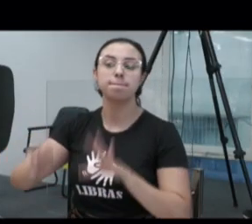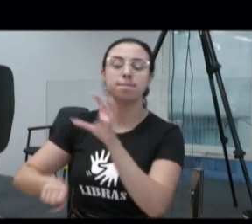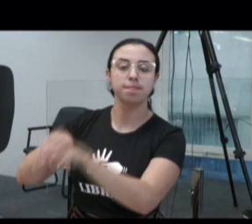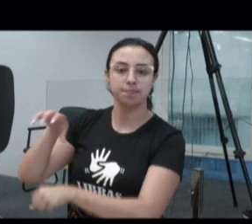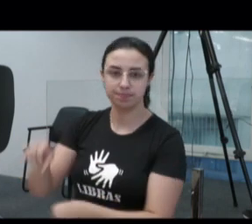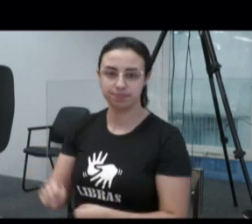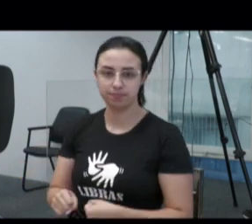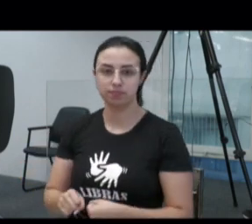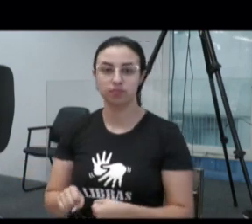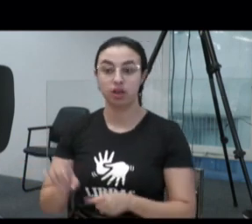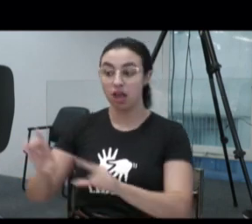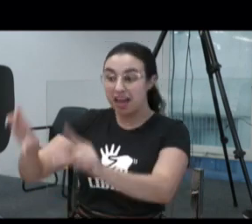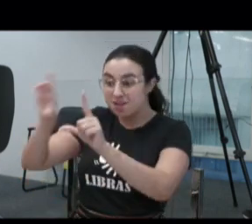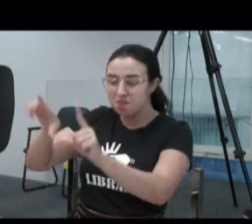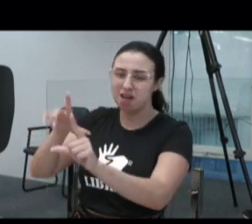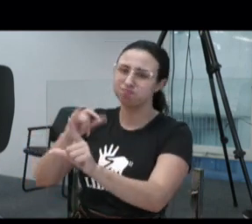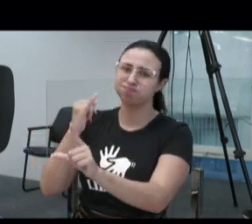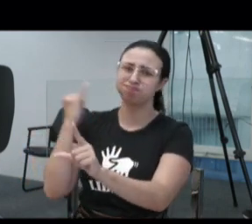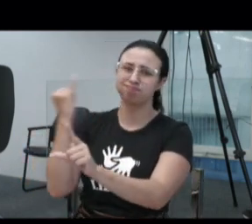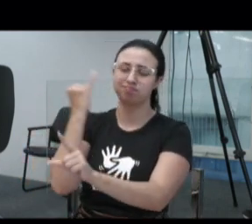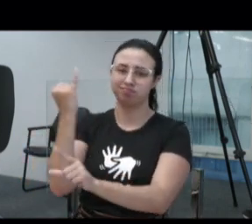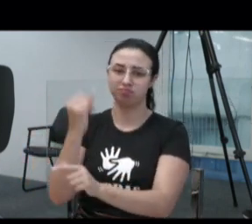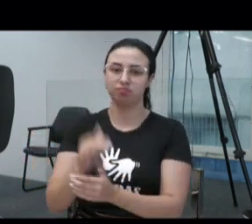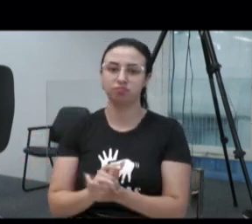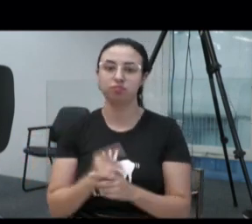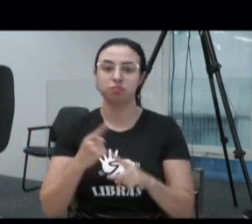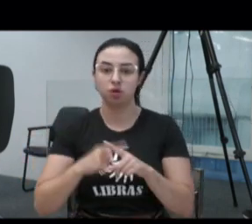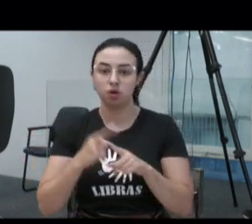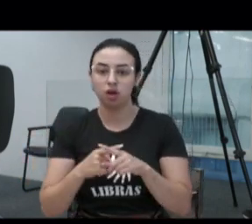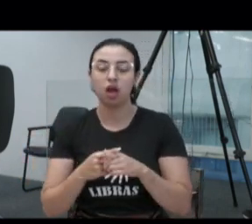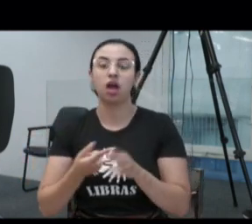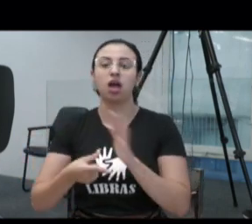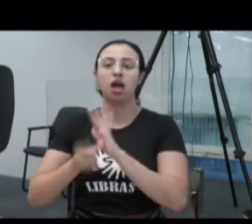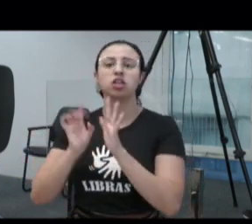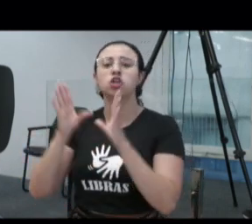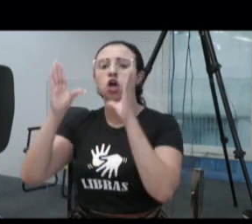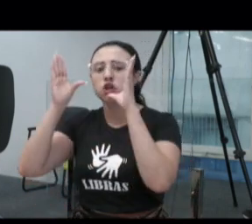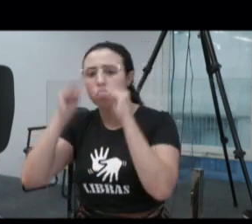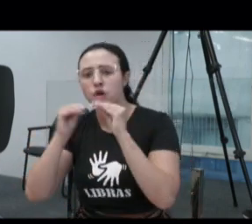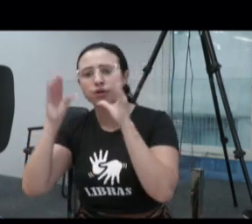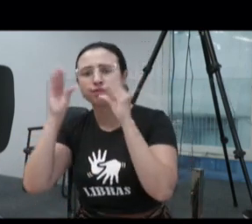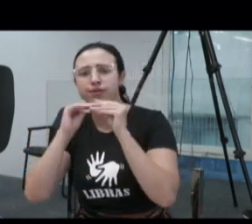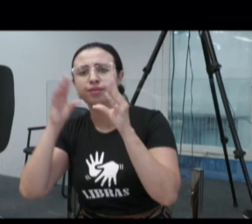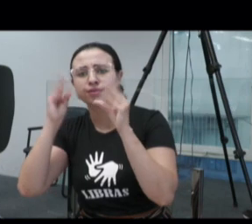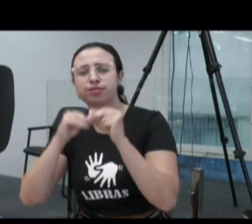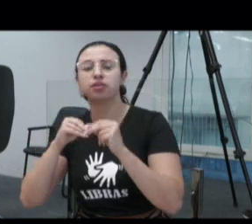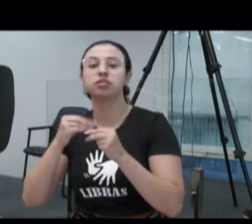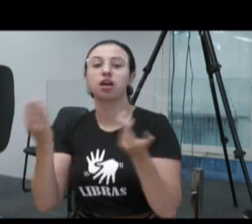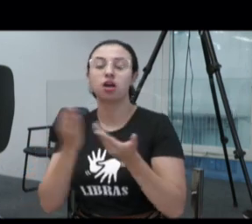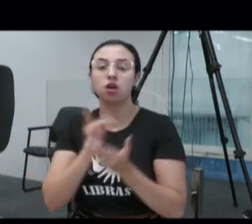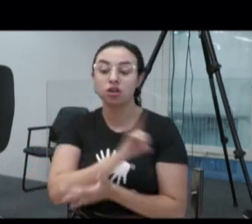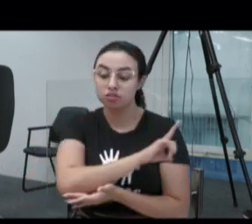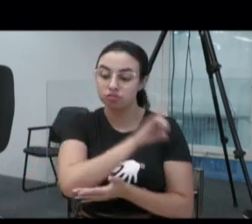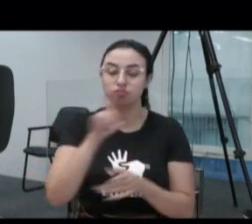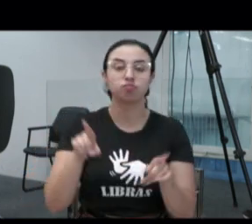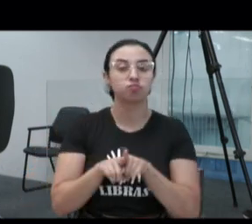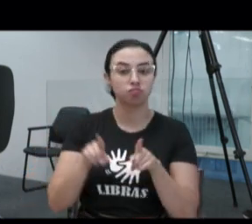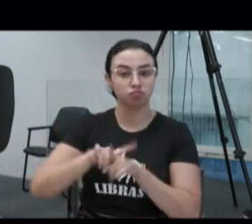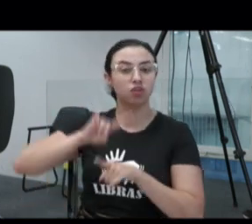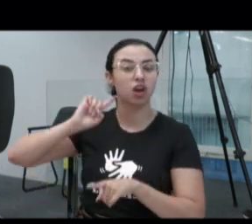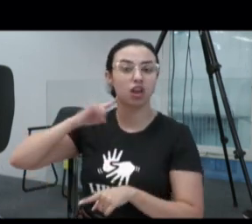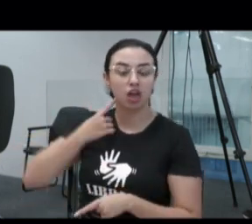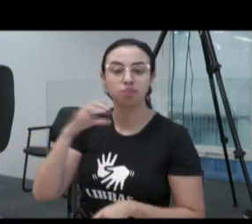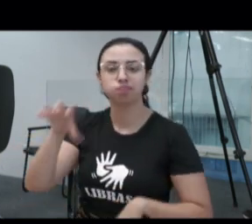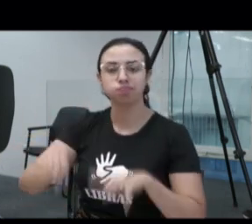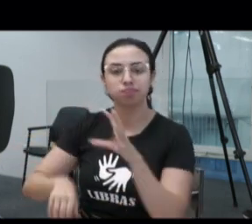para aquela região, passar do período noturno para o período diurno, a coleta do lixo, deu uma organização,